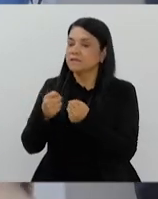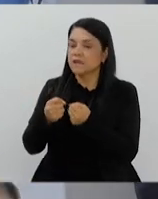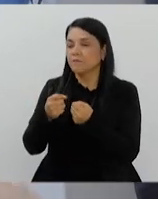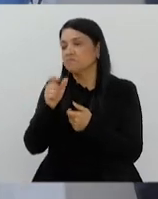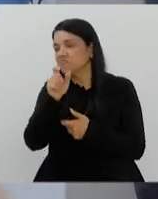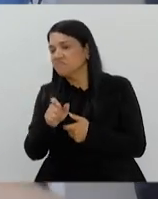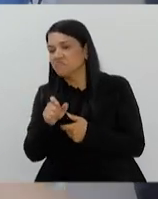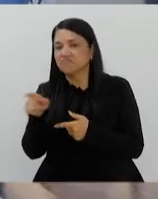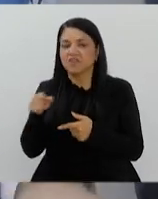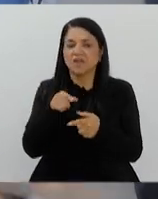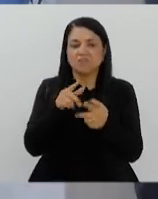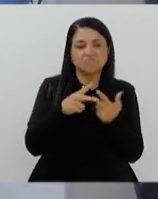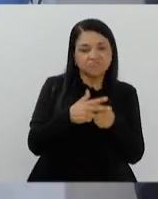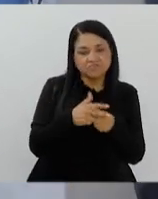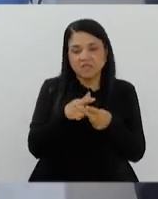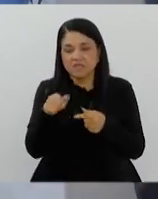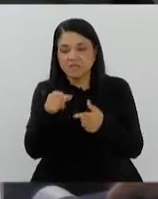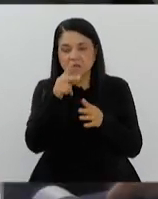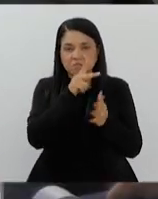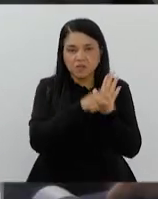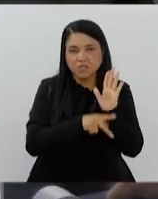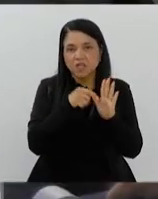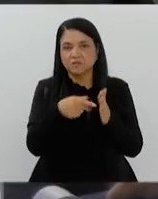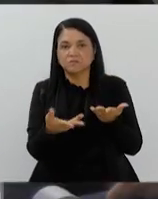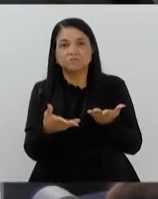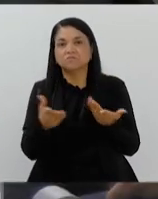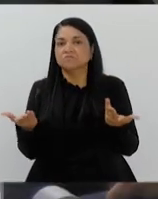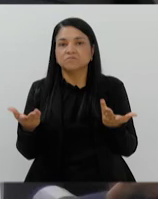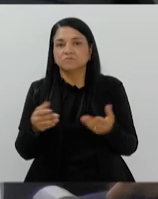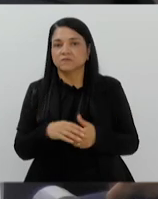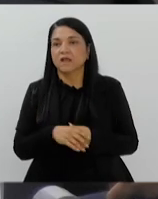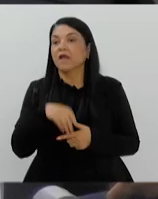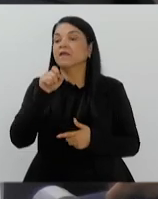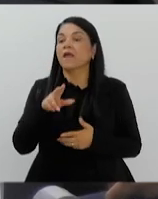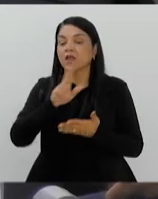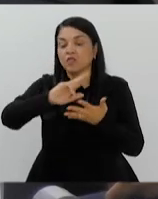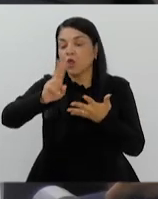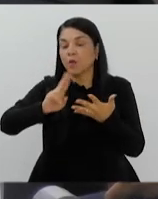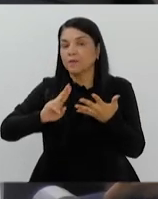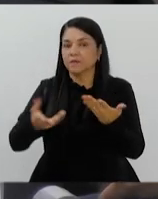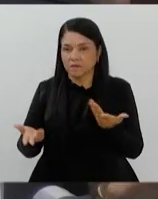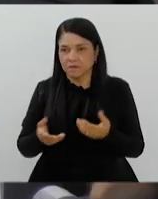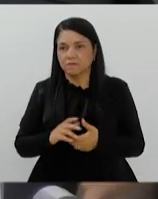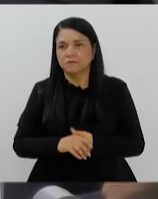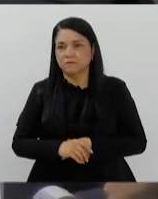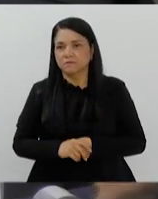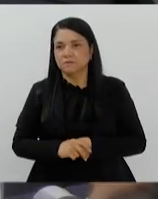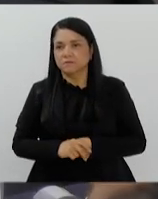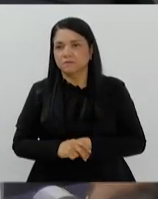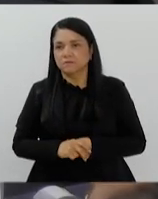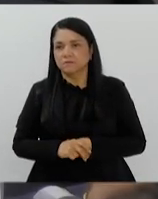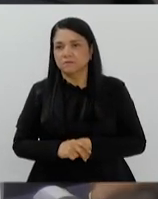ajeita esse aqui esse projeto aqui esse aqui o presidente já pediu deixa responder rapidinho